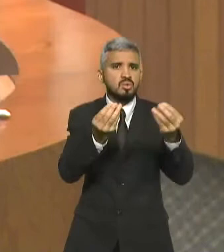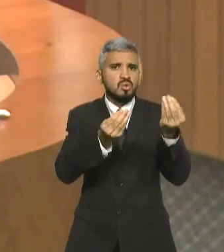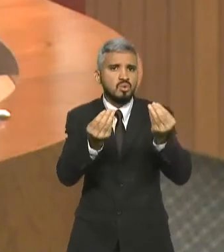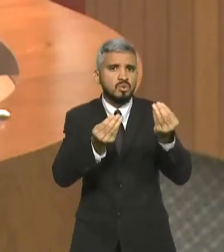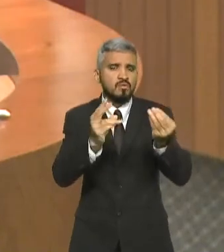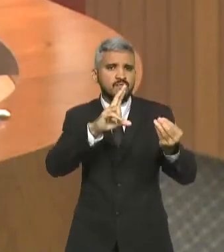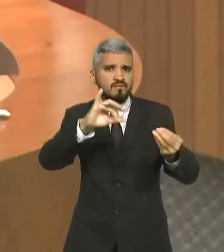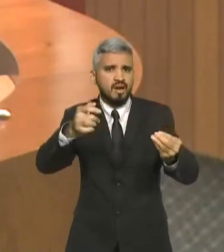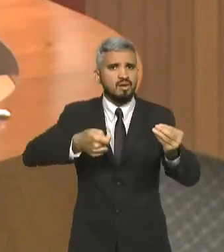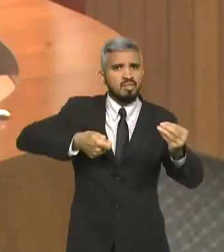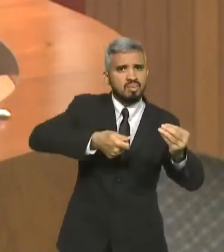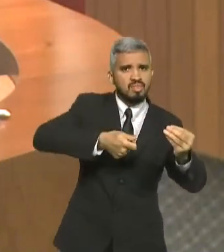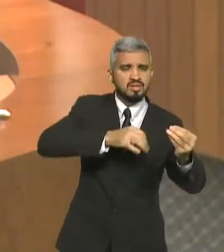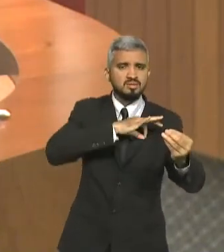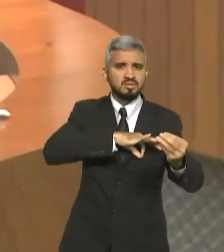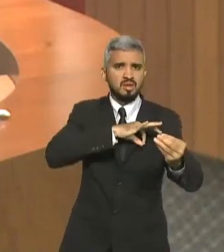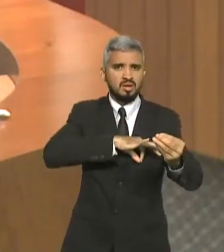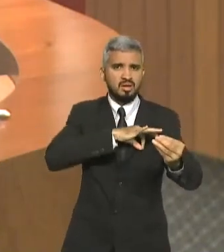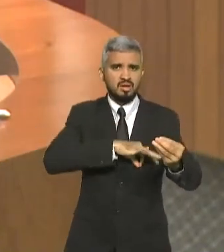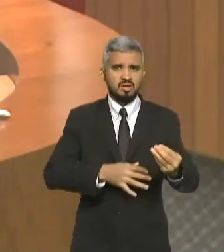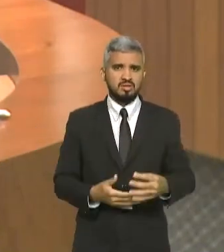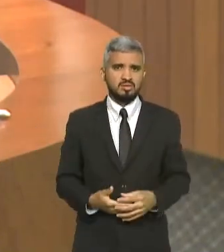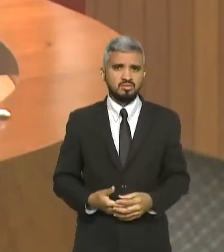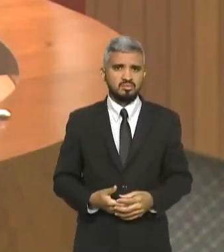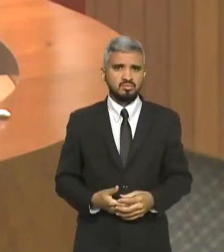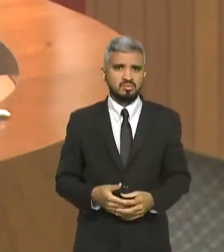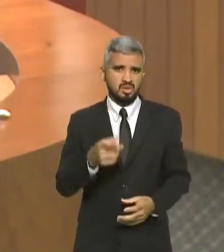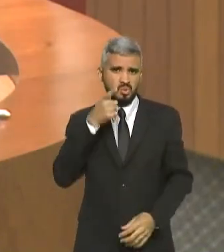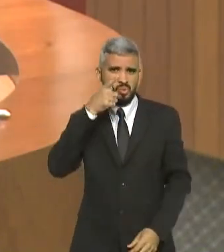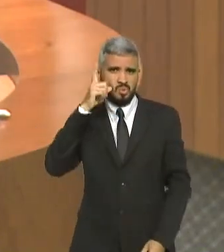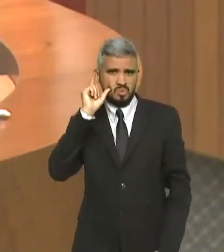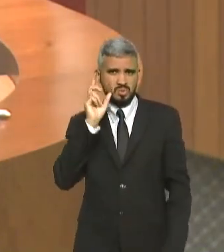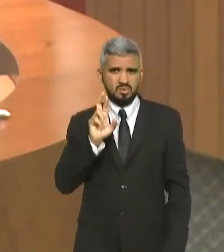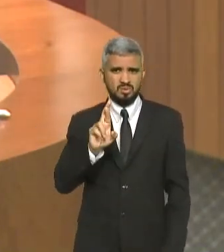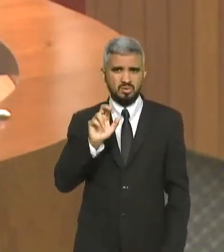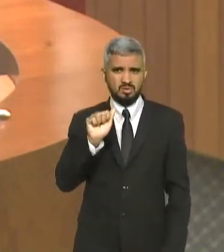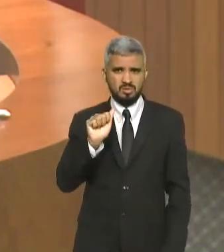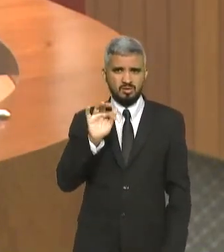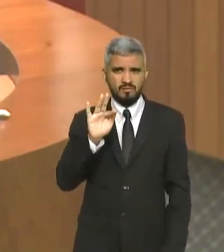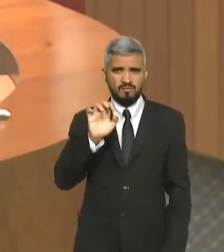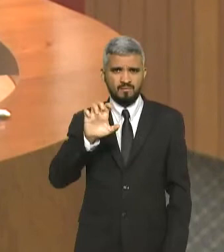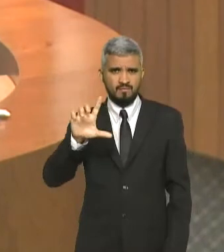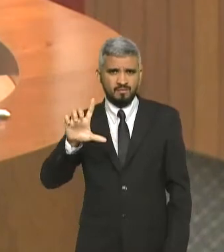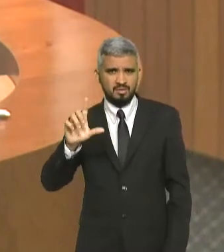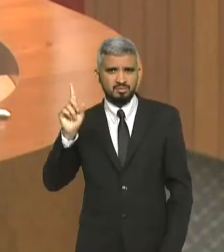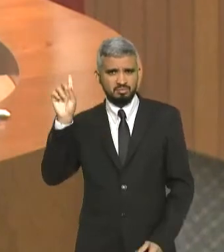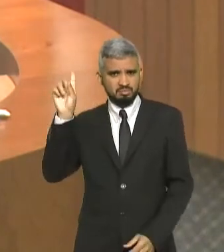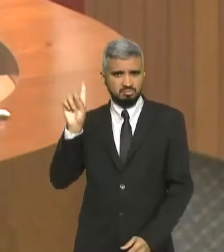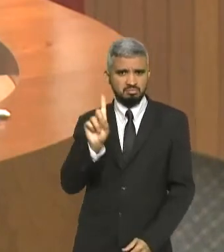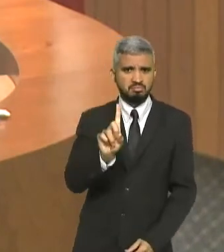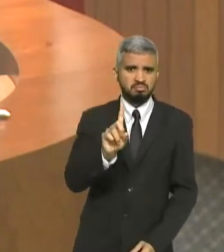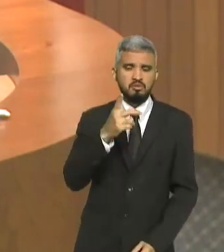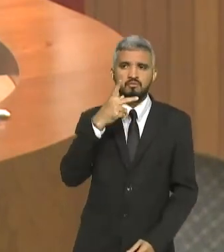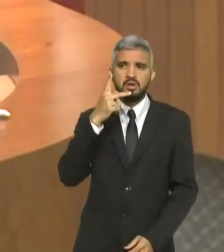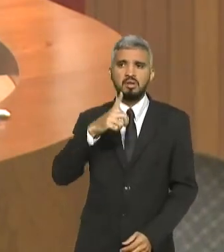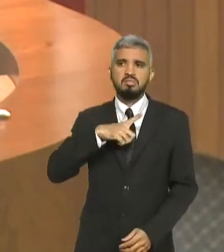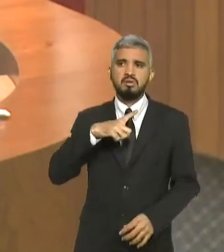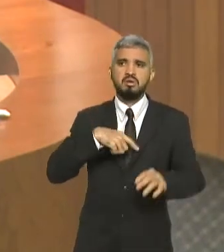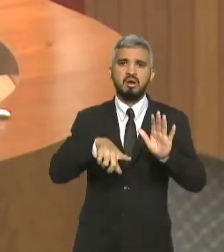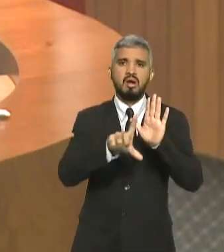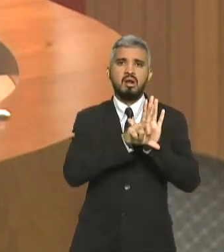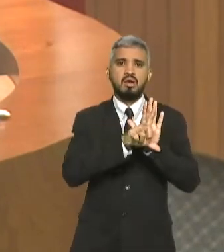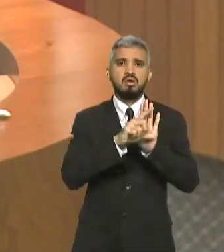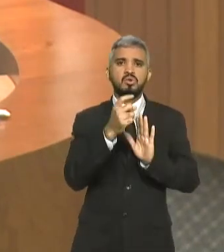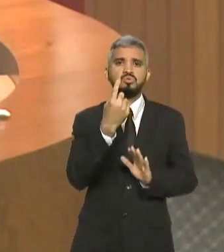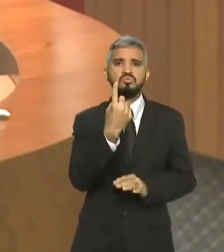tribuna, dizer que tem uma lei federal, a lei complementar 173,